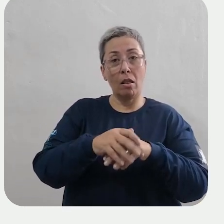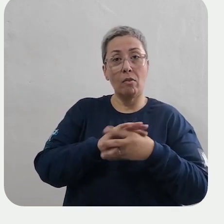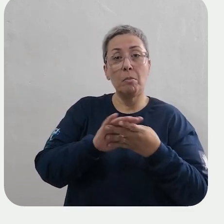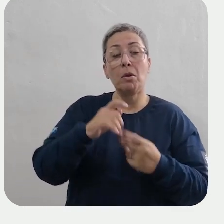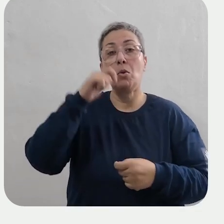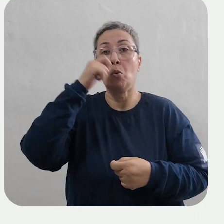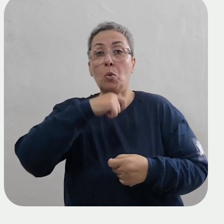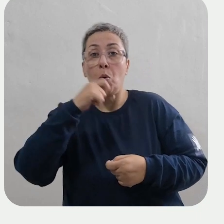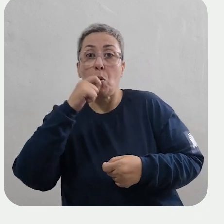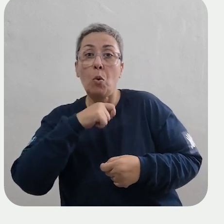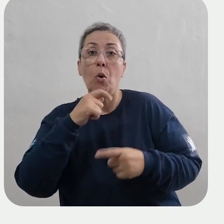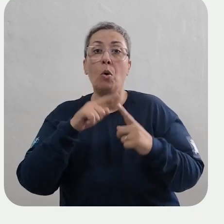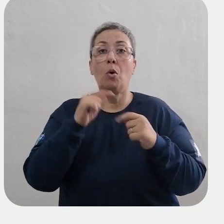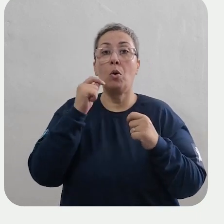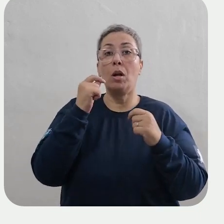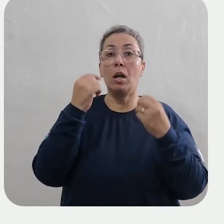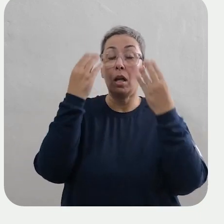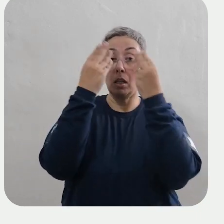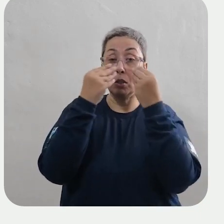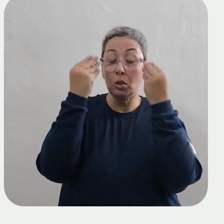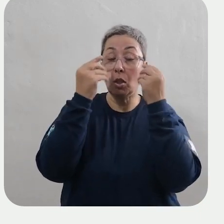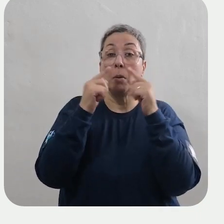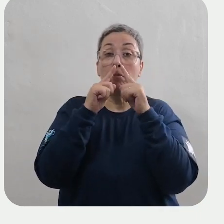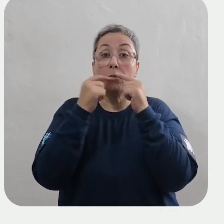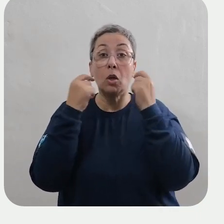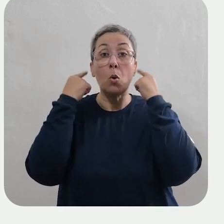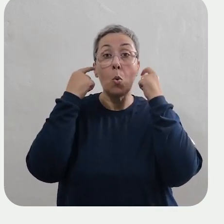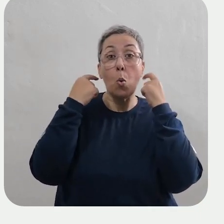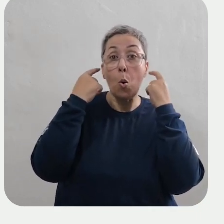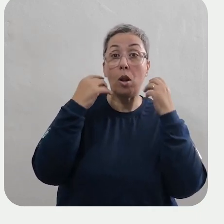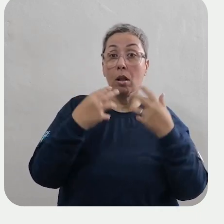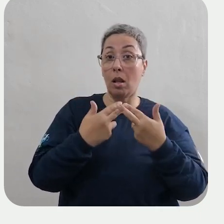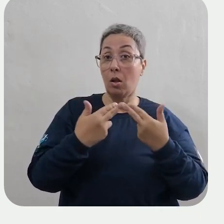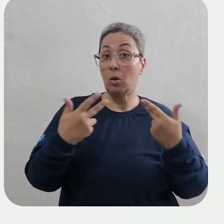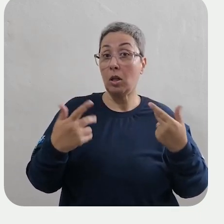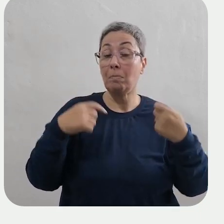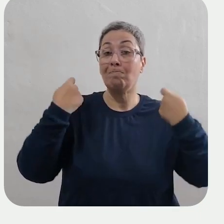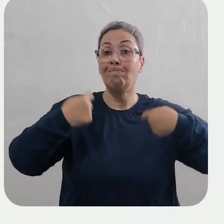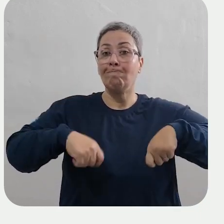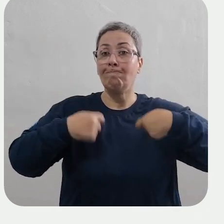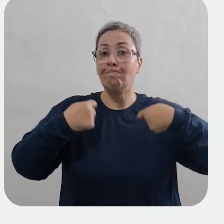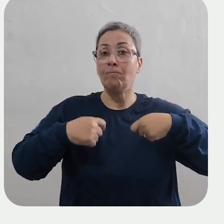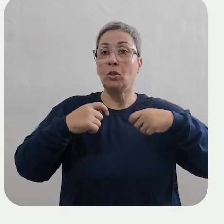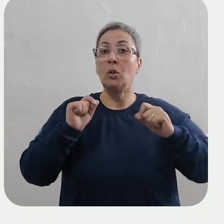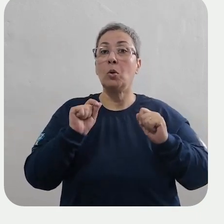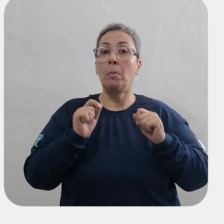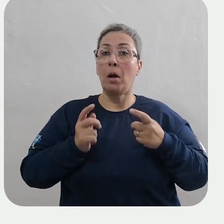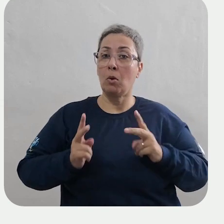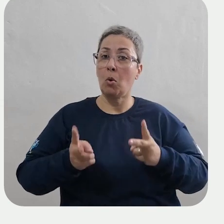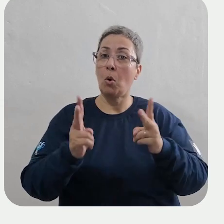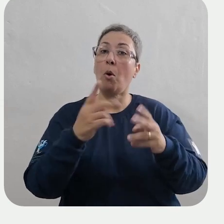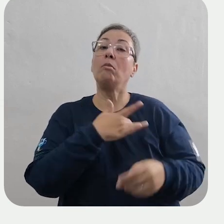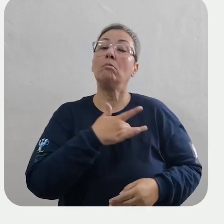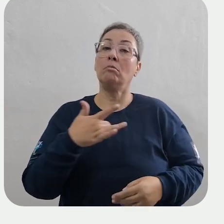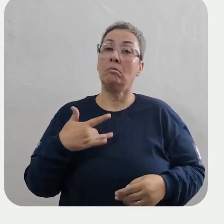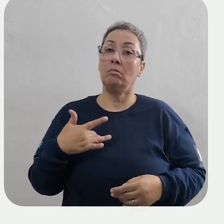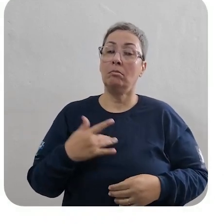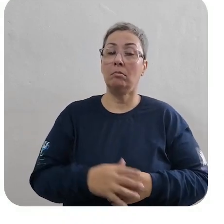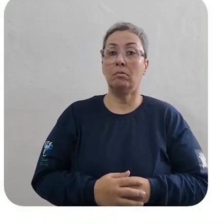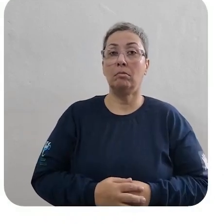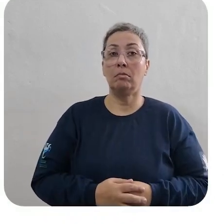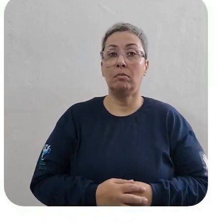escovar os dentes, limpar os olhos, nariz e orelhas, etc., são necessários para a manutenção da